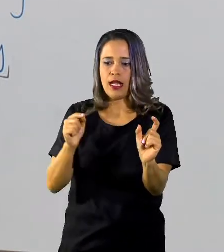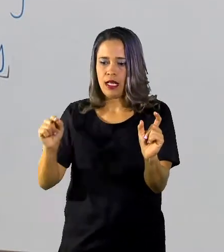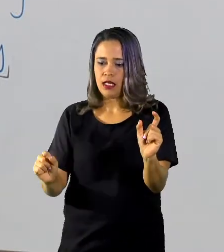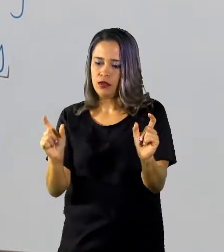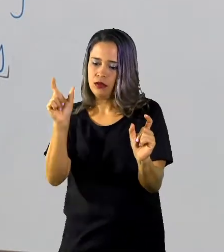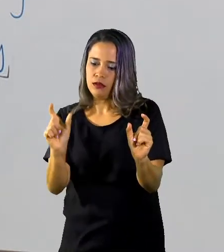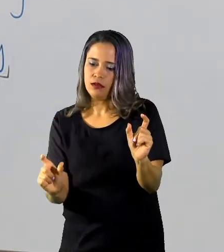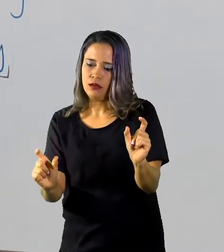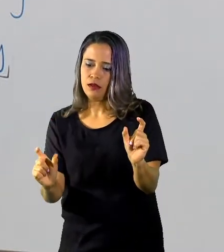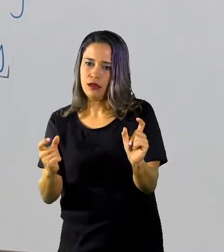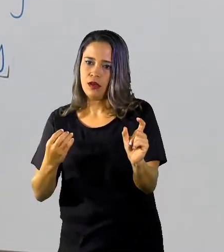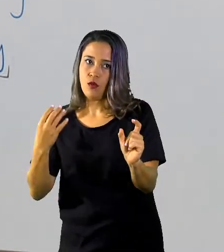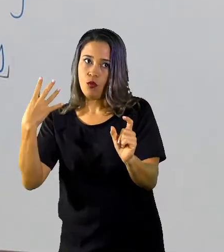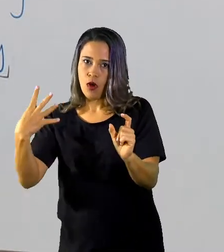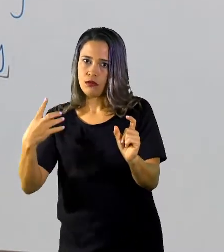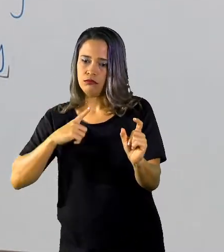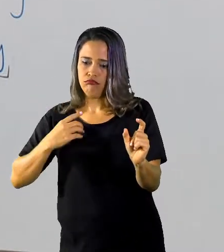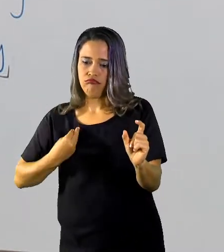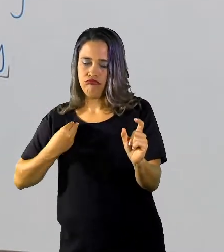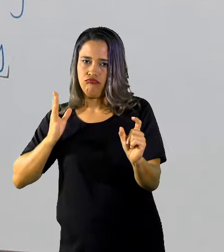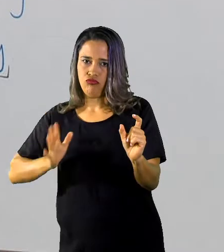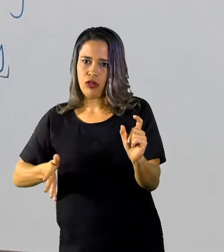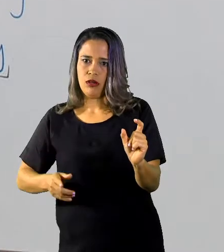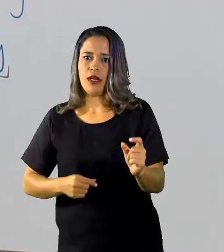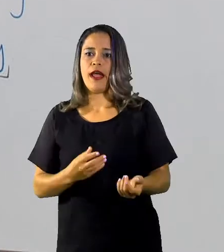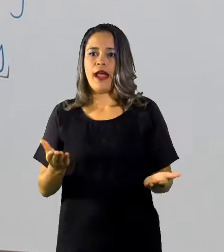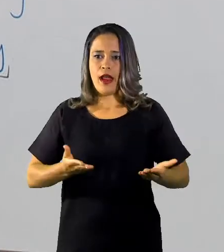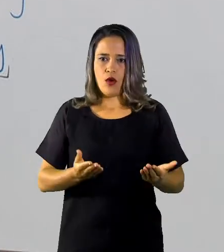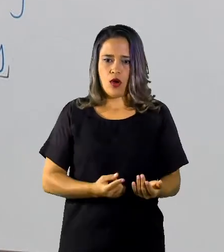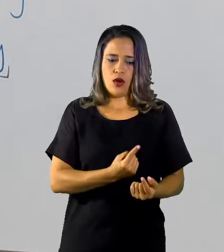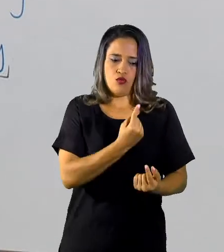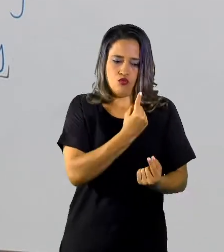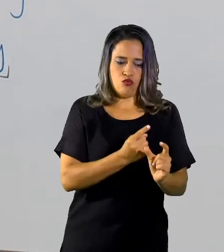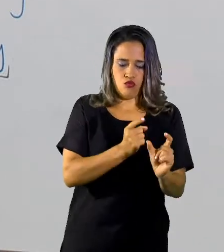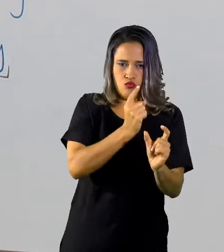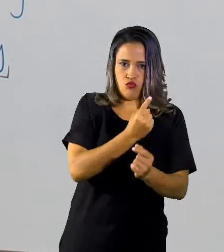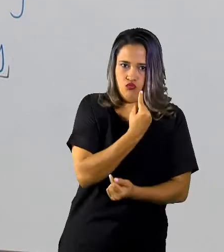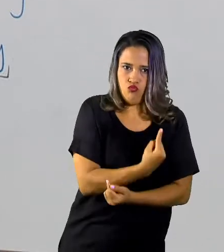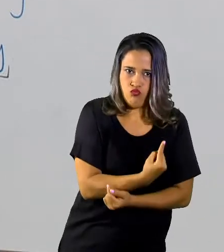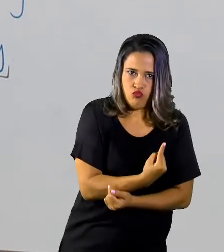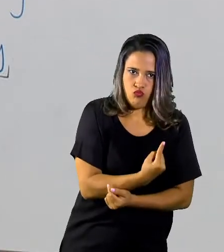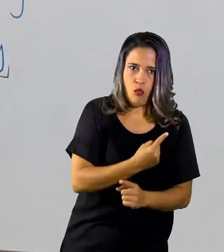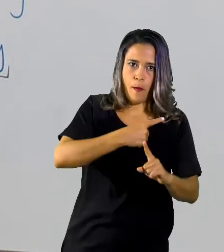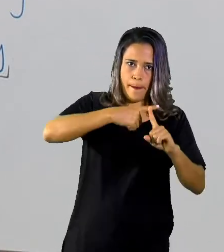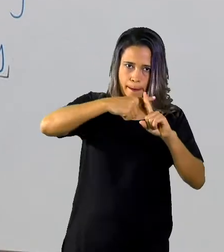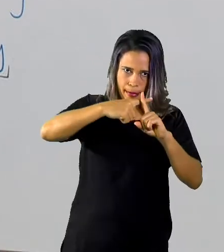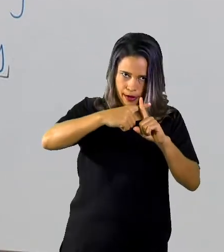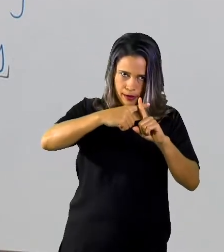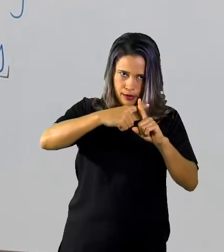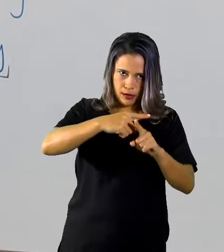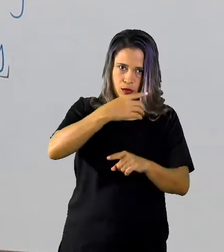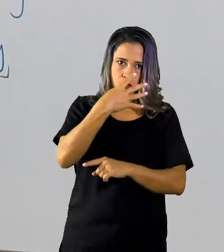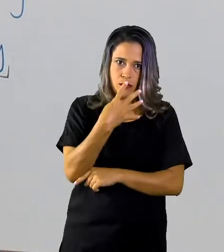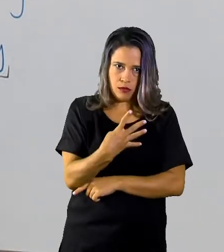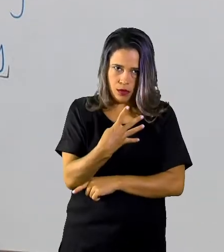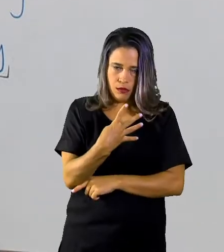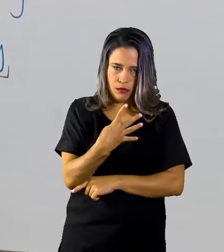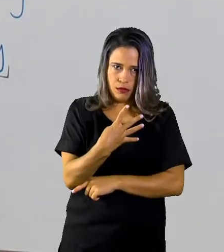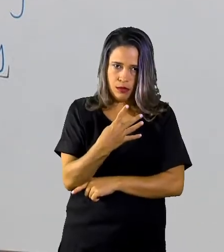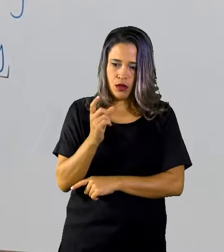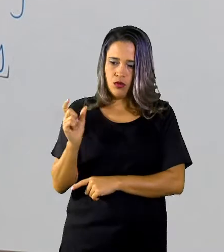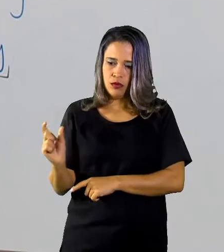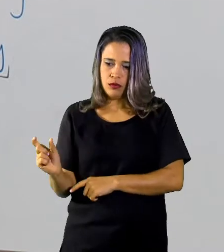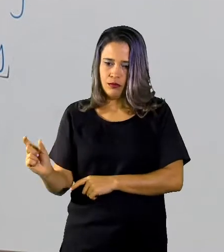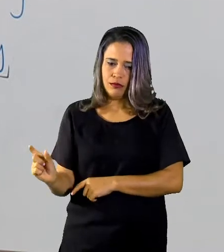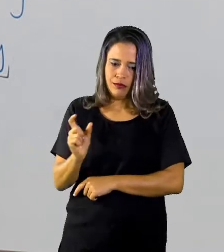vou fazer 1 do nosso primeiro termo mais 4 do nosso segundo